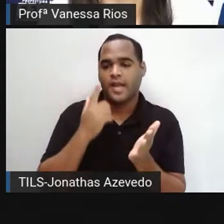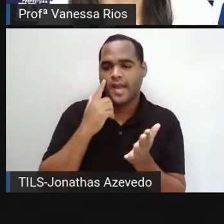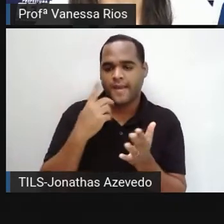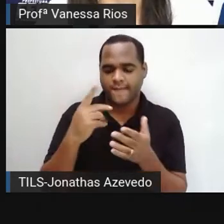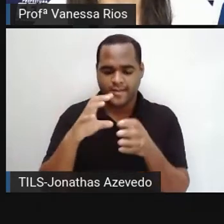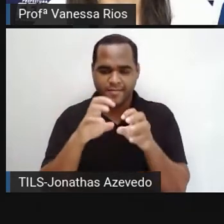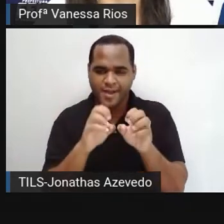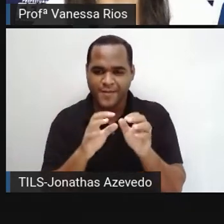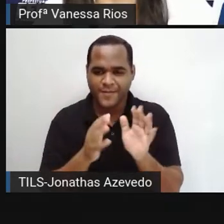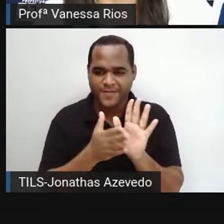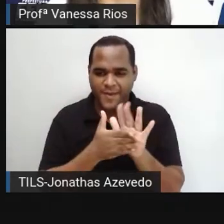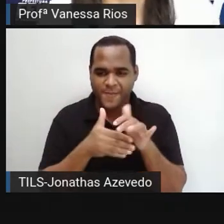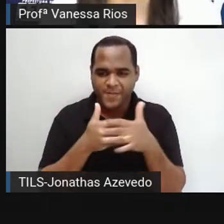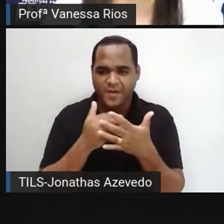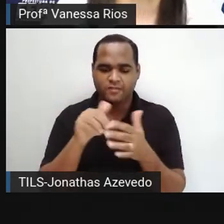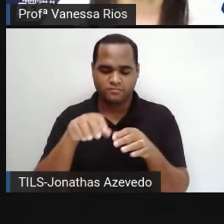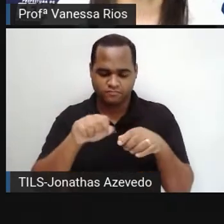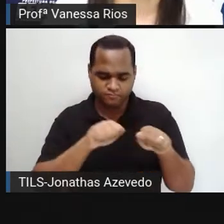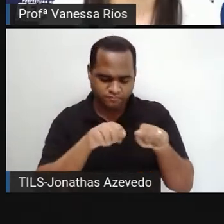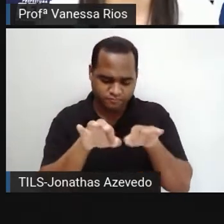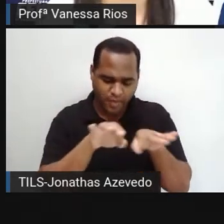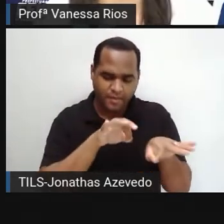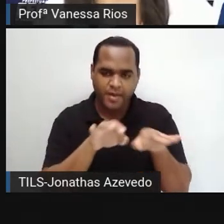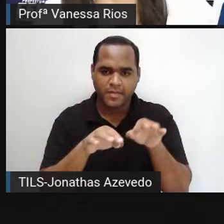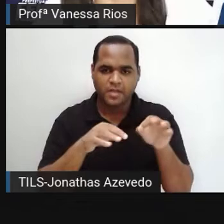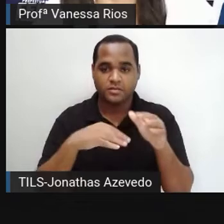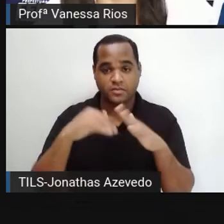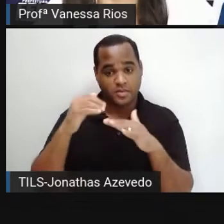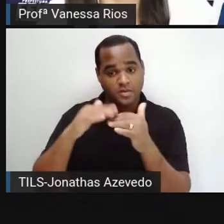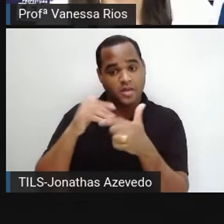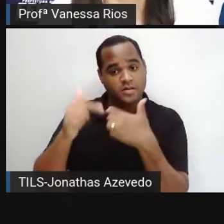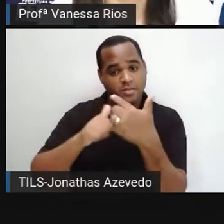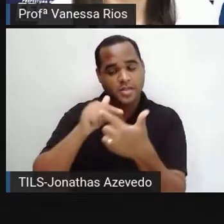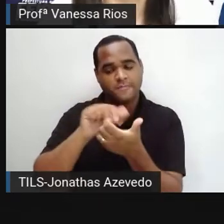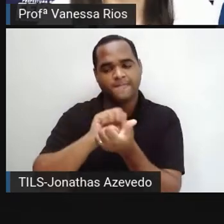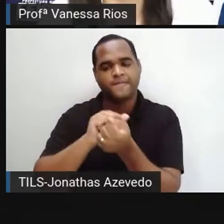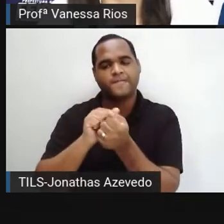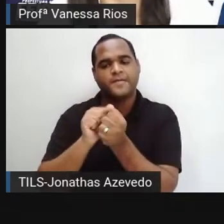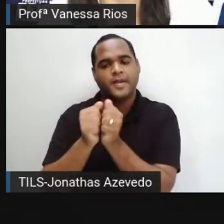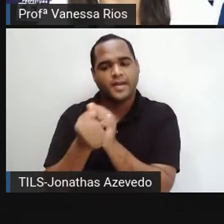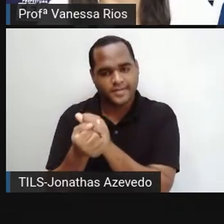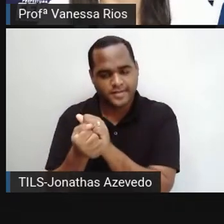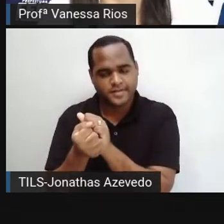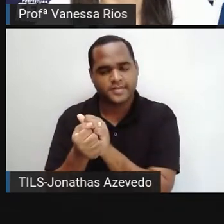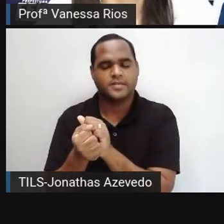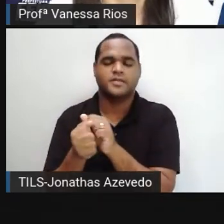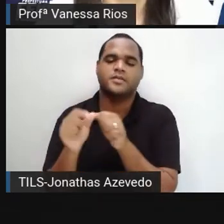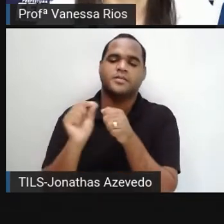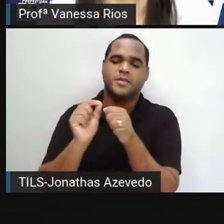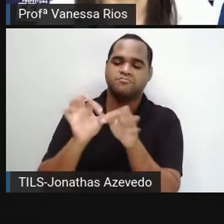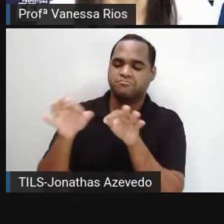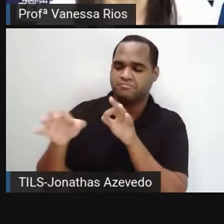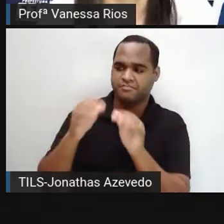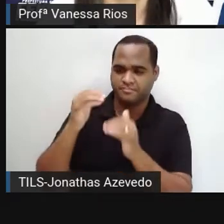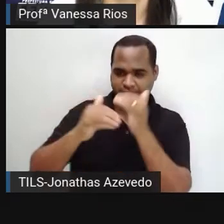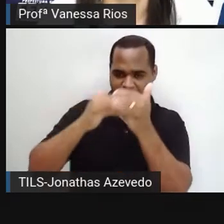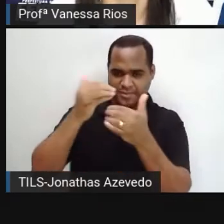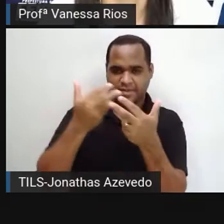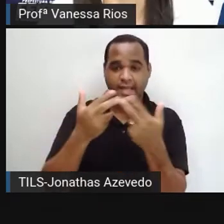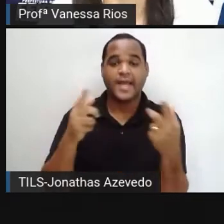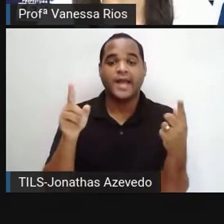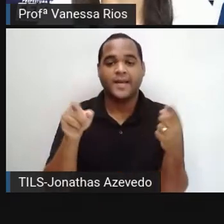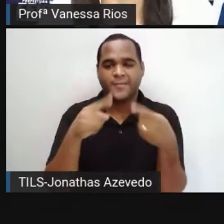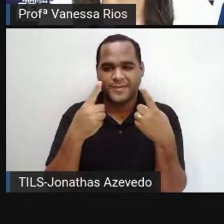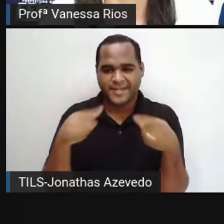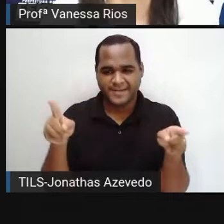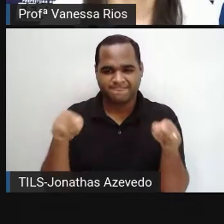Mas que, além de trabalhar com a arte, vai trabalhar também todo com esse desenvolvimento que a música nos proporciona